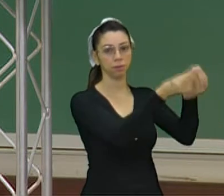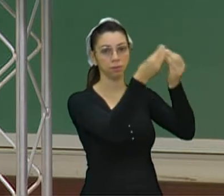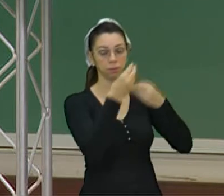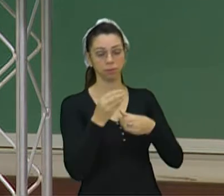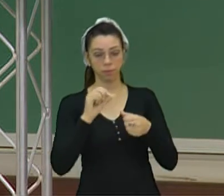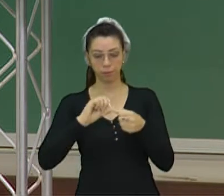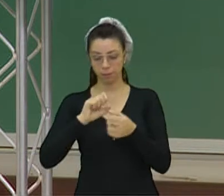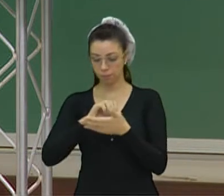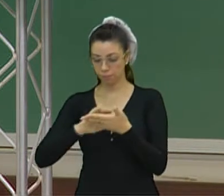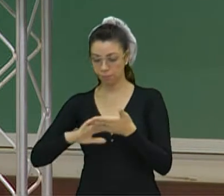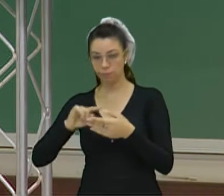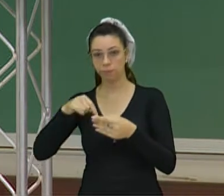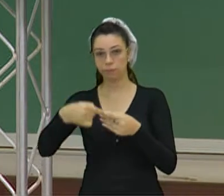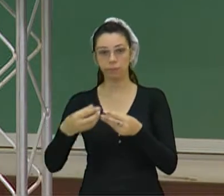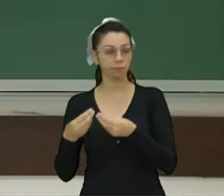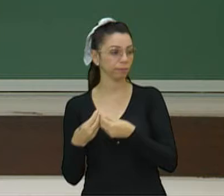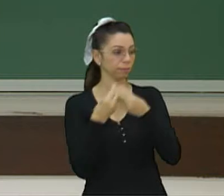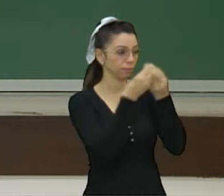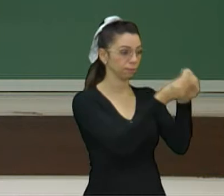ao colégio.